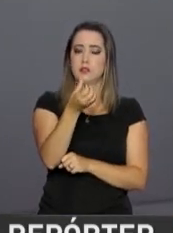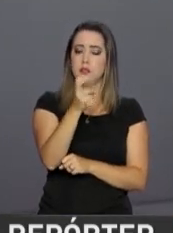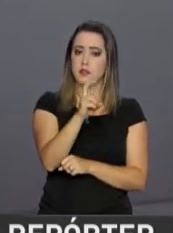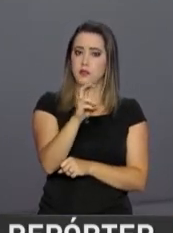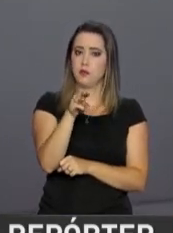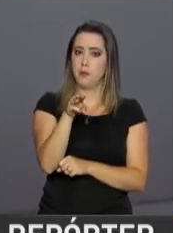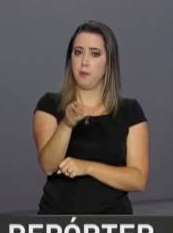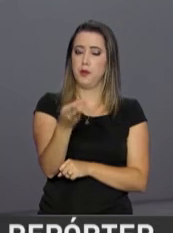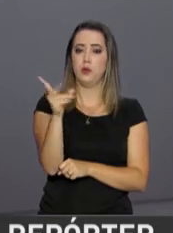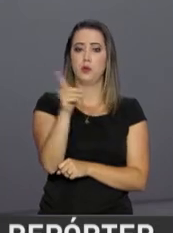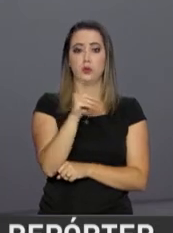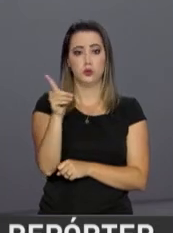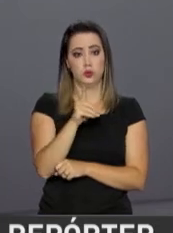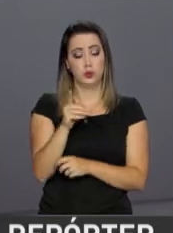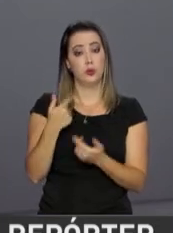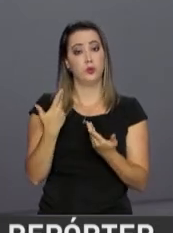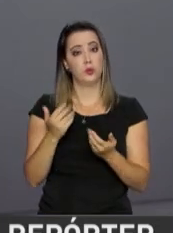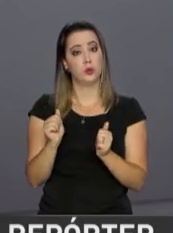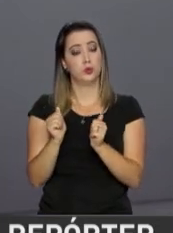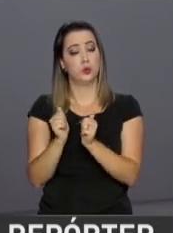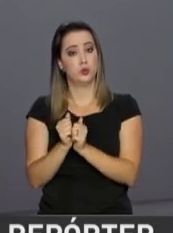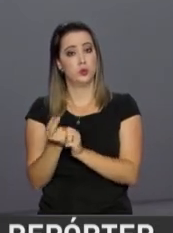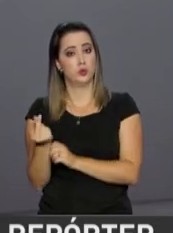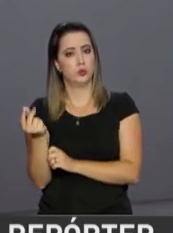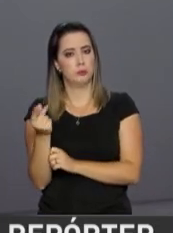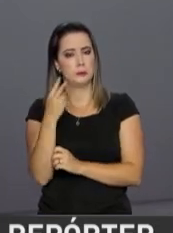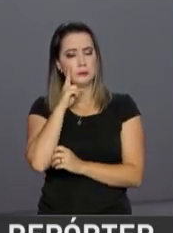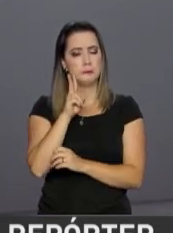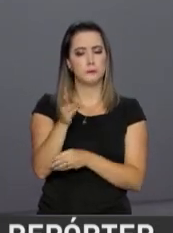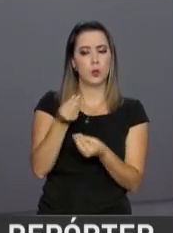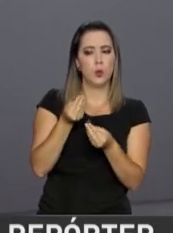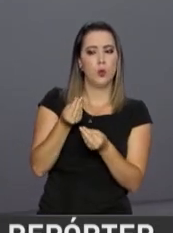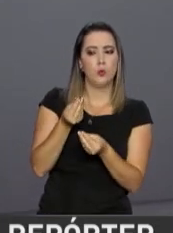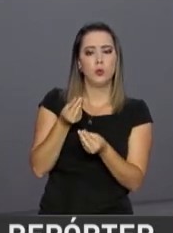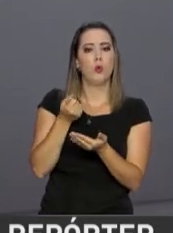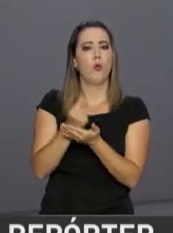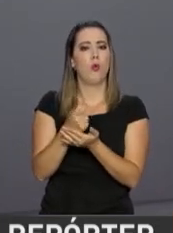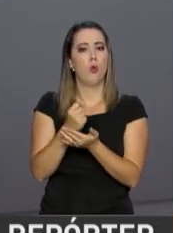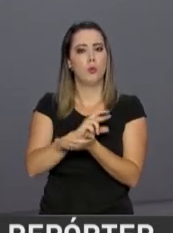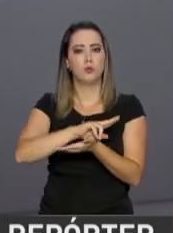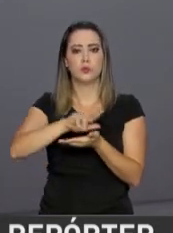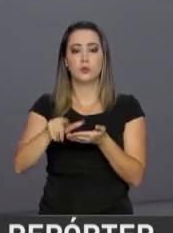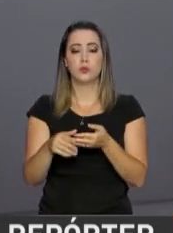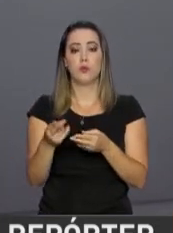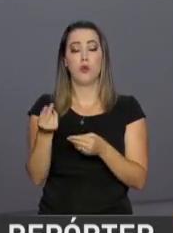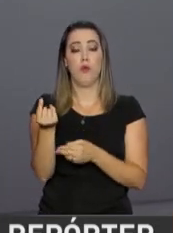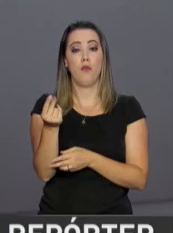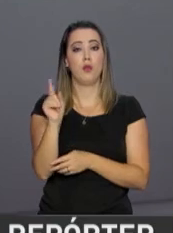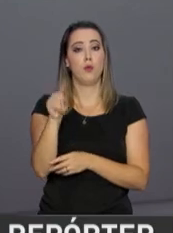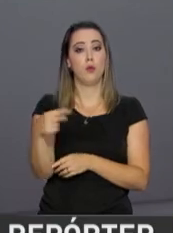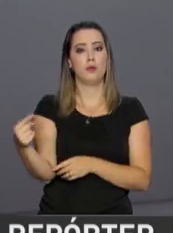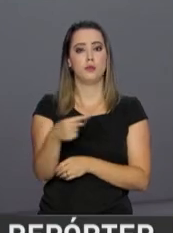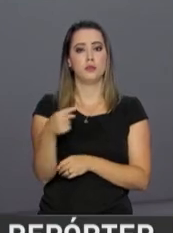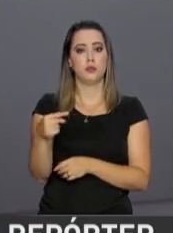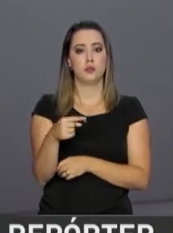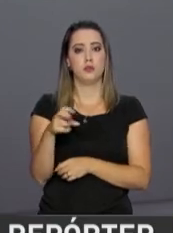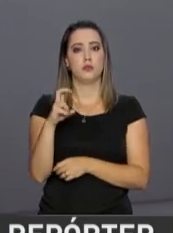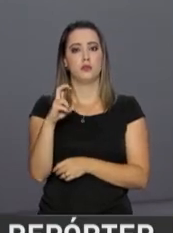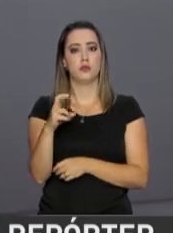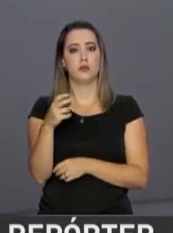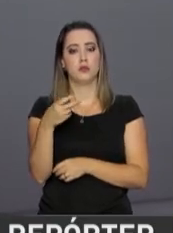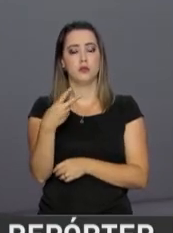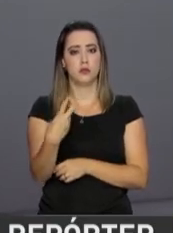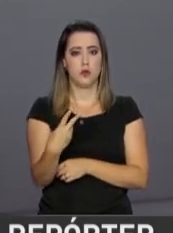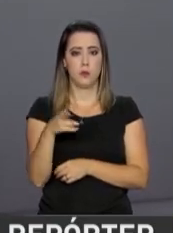dólares do lado financeiro que registra os investimentos diretos entre outros o saldo foi negativo em quase 52